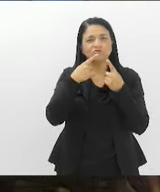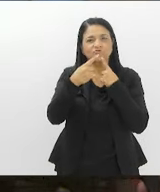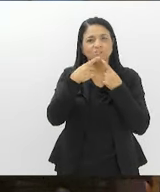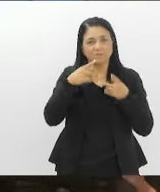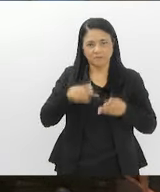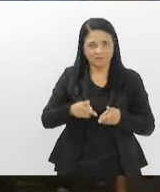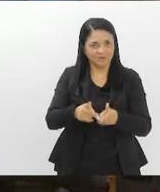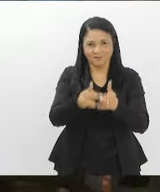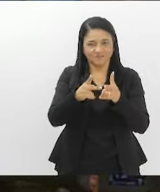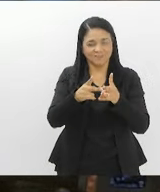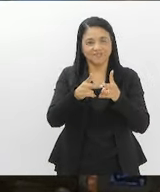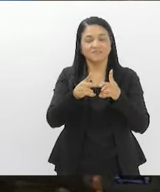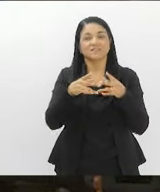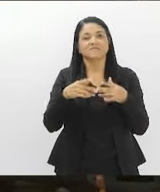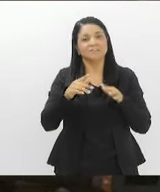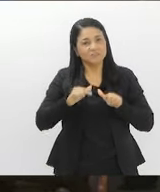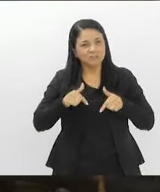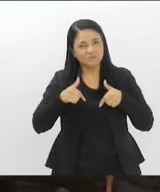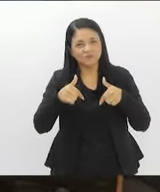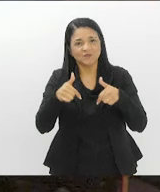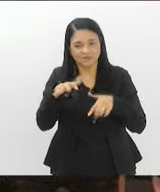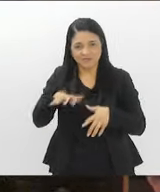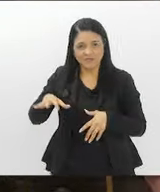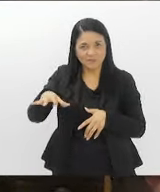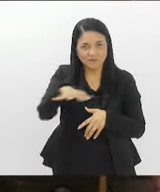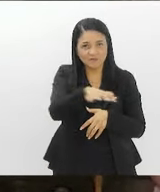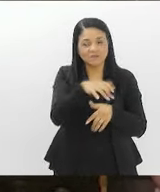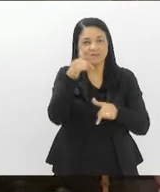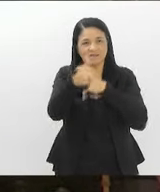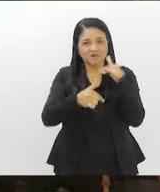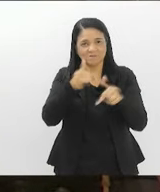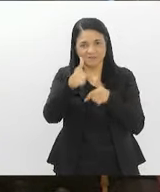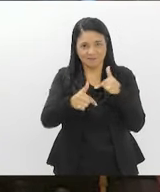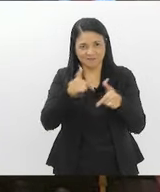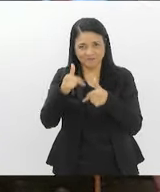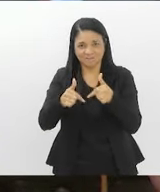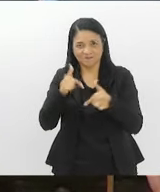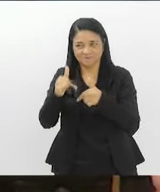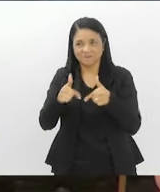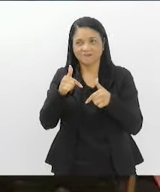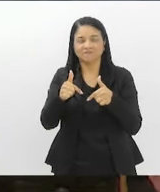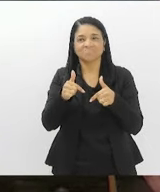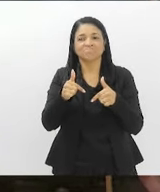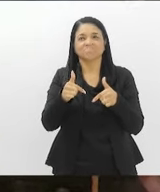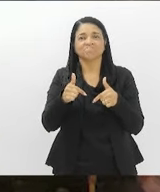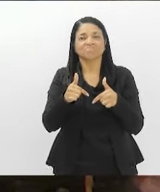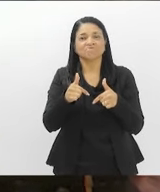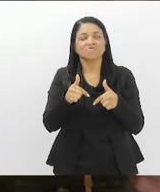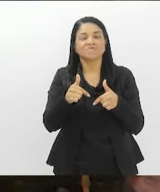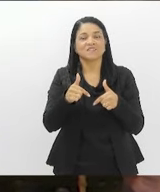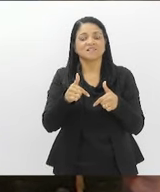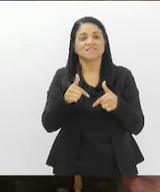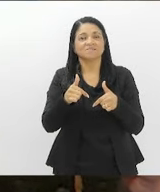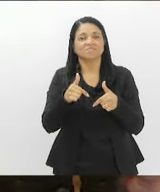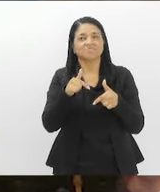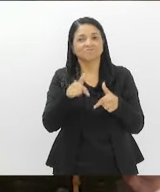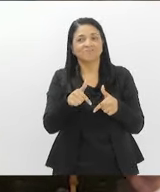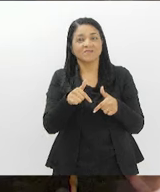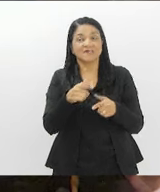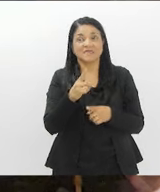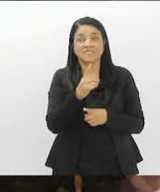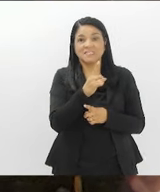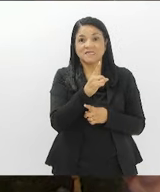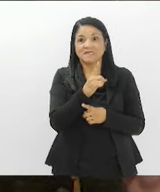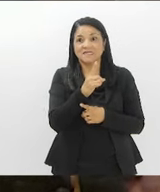setores e muita disposição para trabalhar e desbravar. Eu acho que trazer de volta o centenário jornal